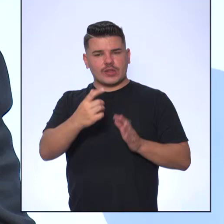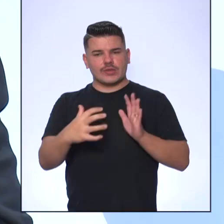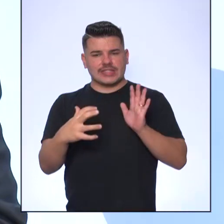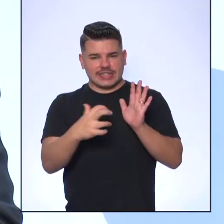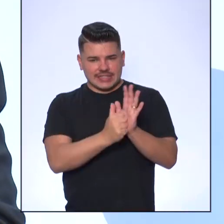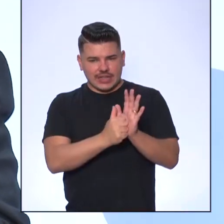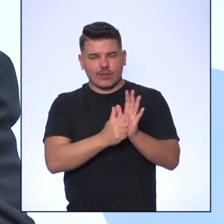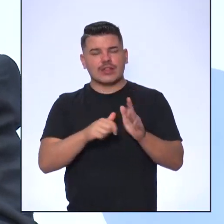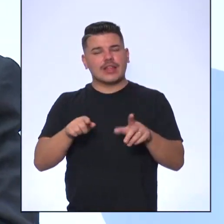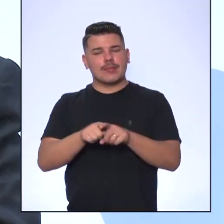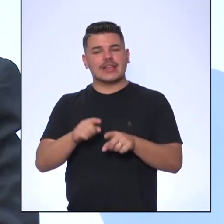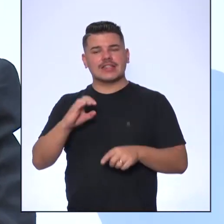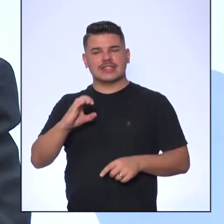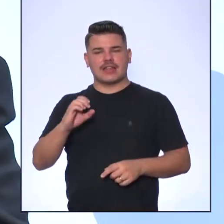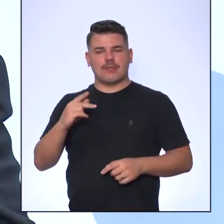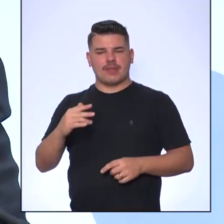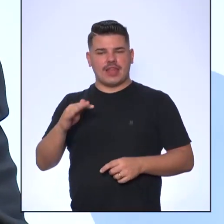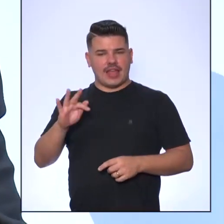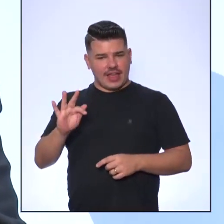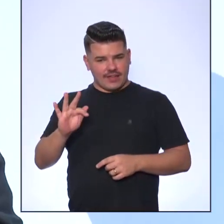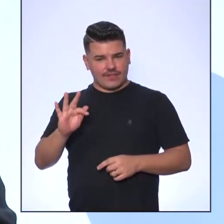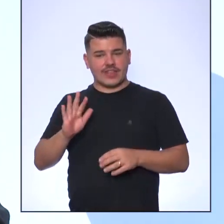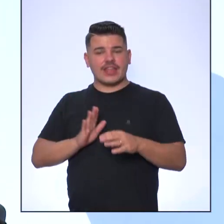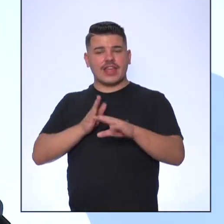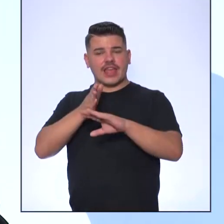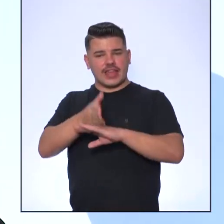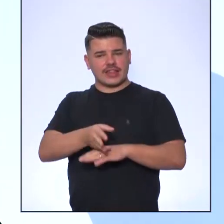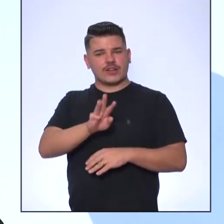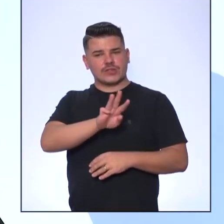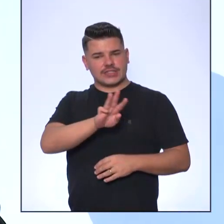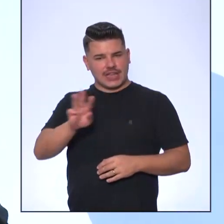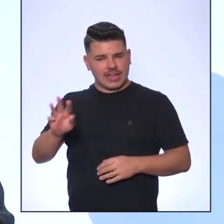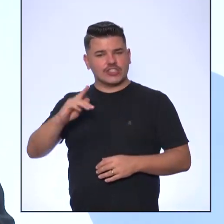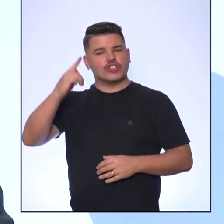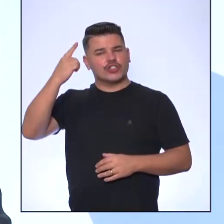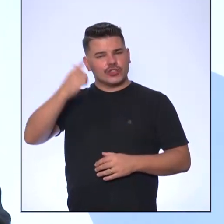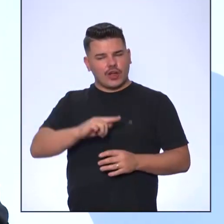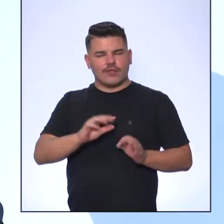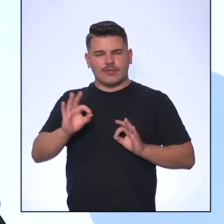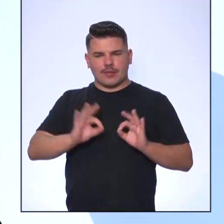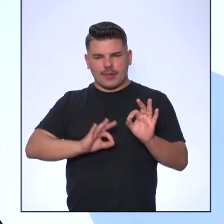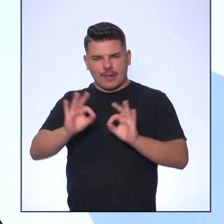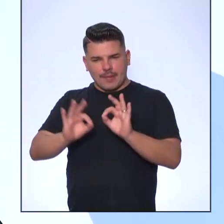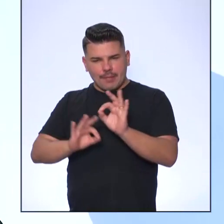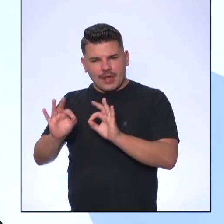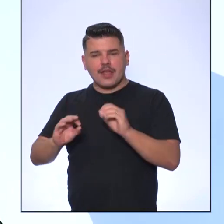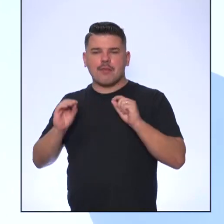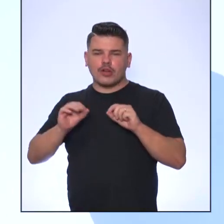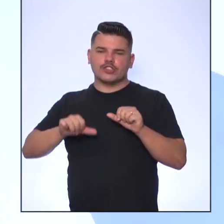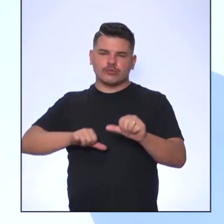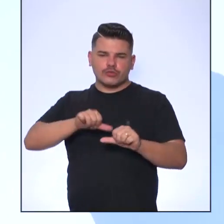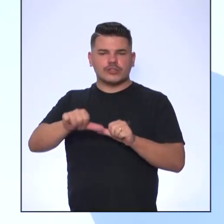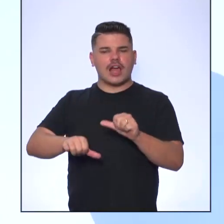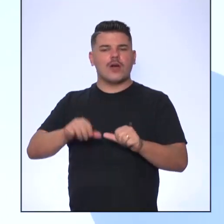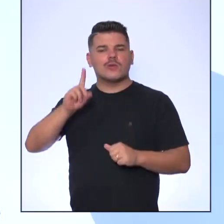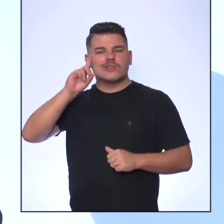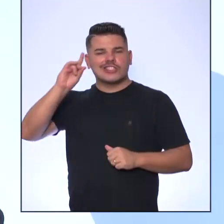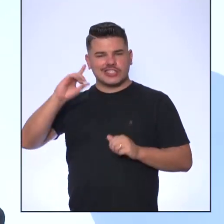seu CPF, você entra de novo, você pode refazer o passo e refazer lá a sua inscrição.